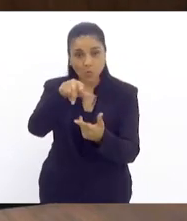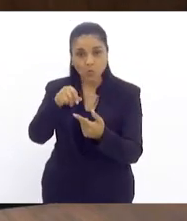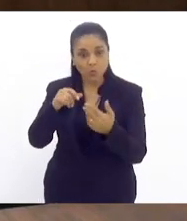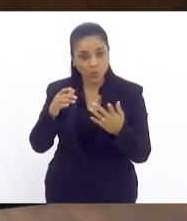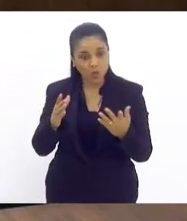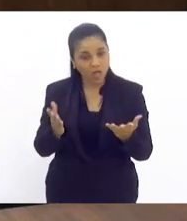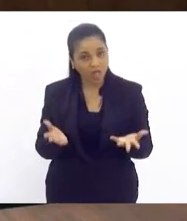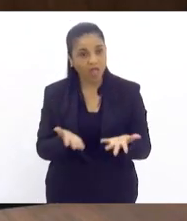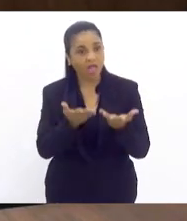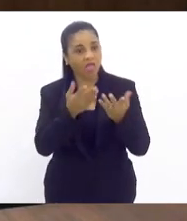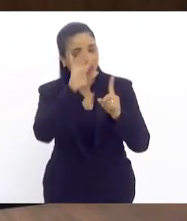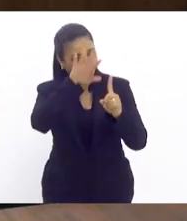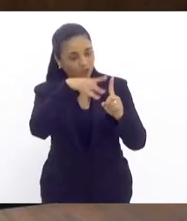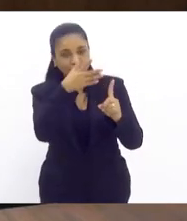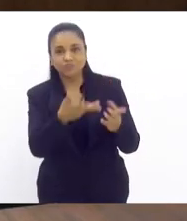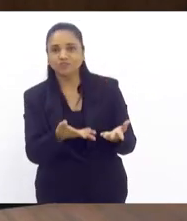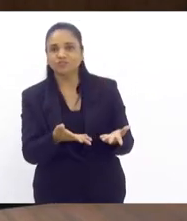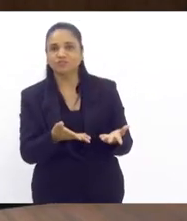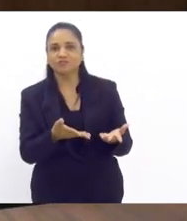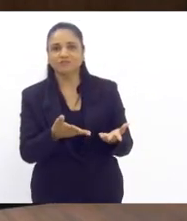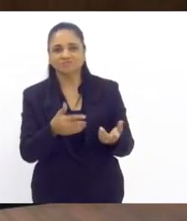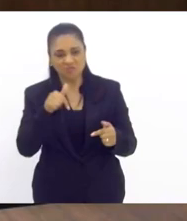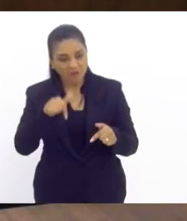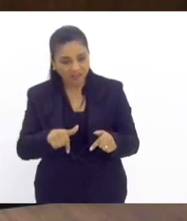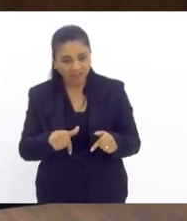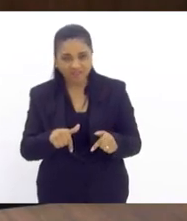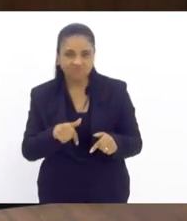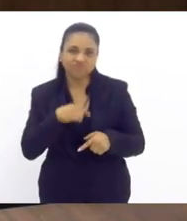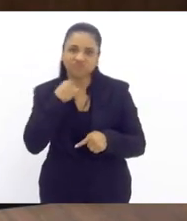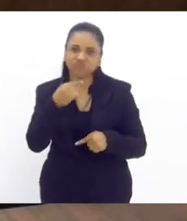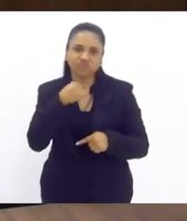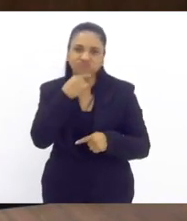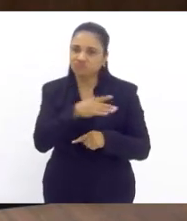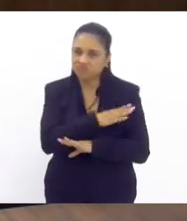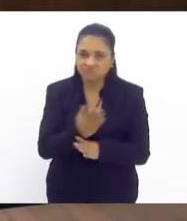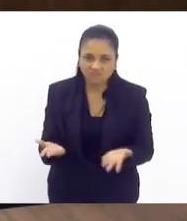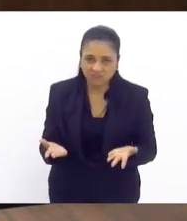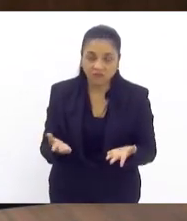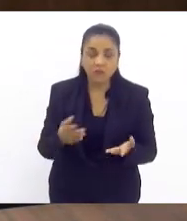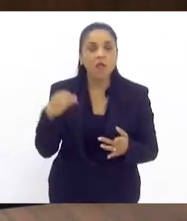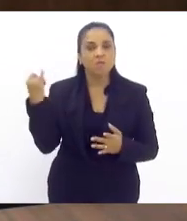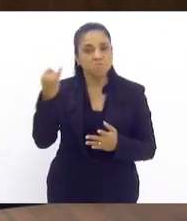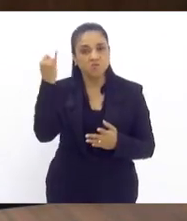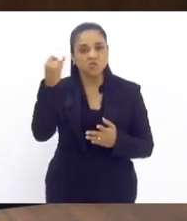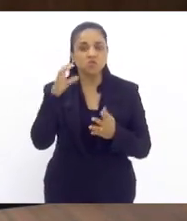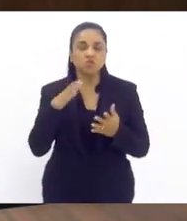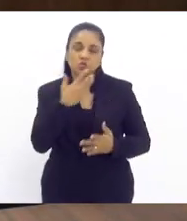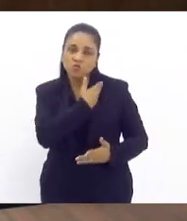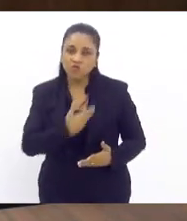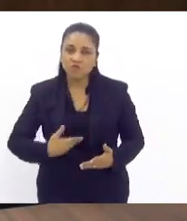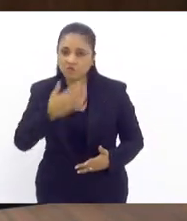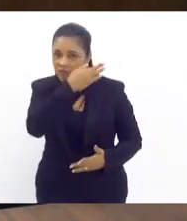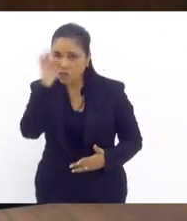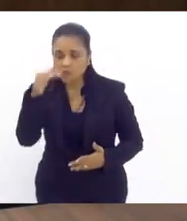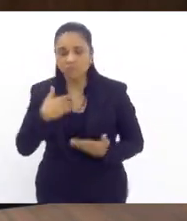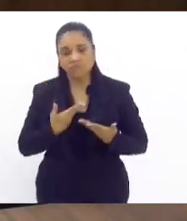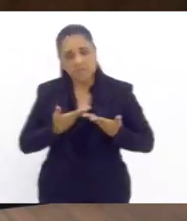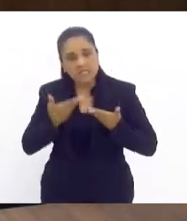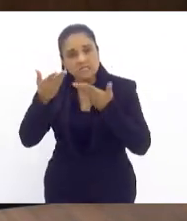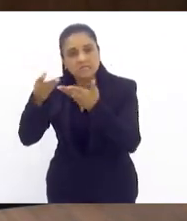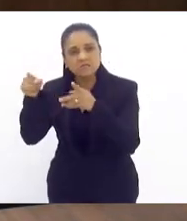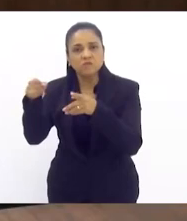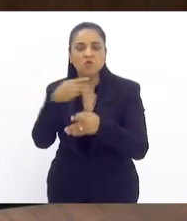entendeu? Isso aqui não vai para frente. É muito importante que o governo federal receba o governador, que o governo